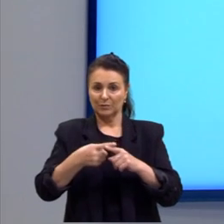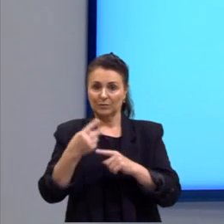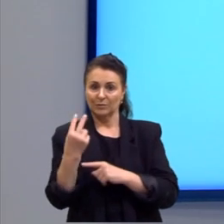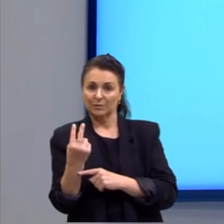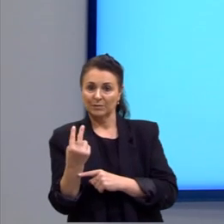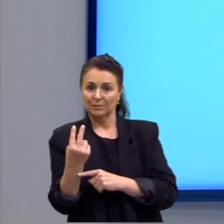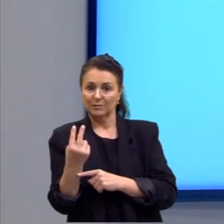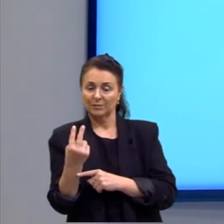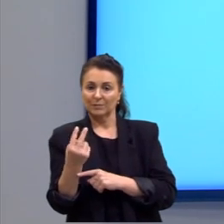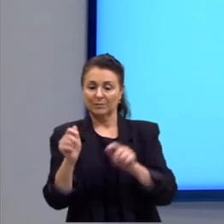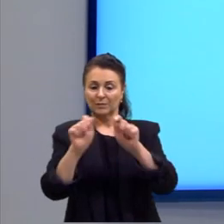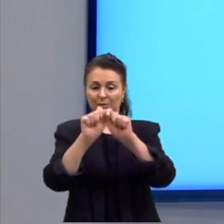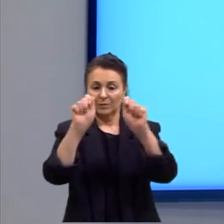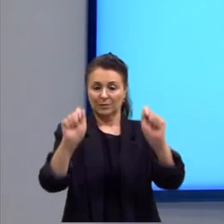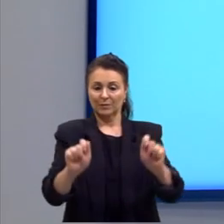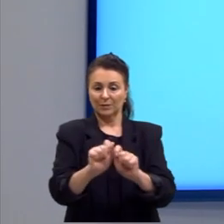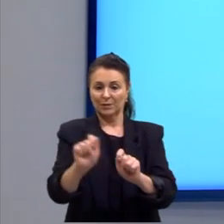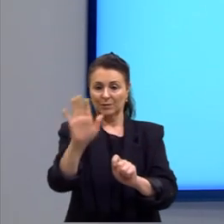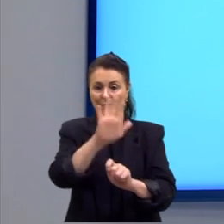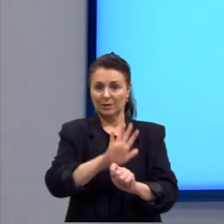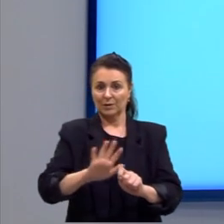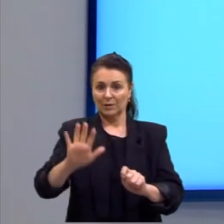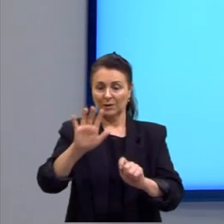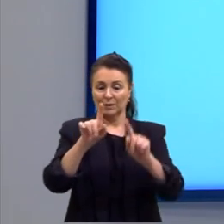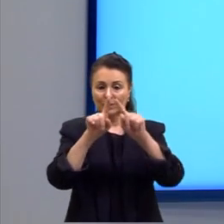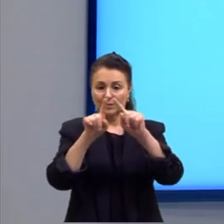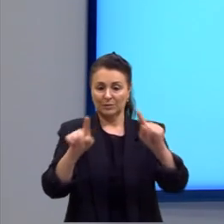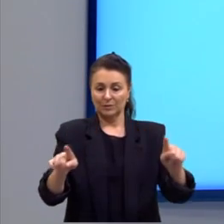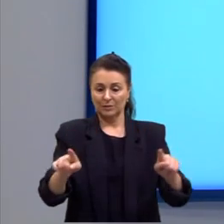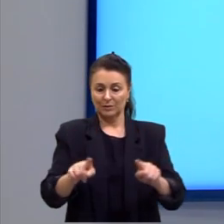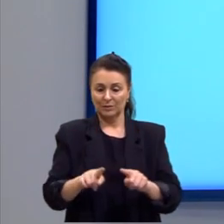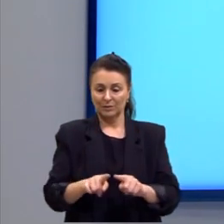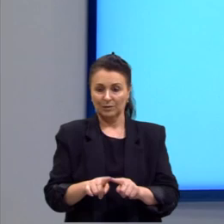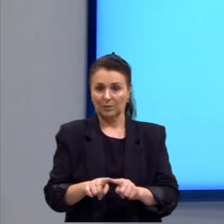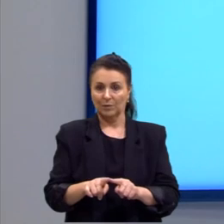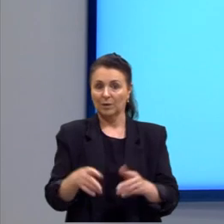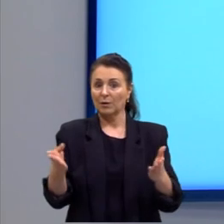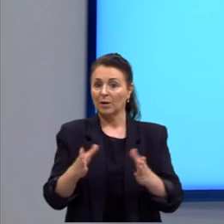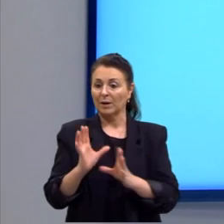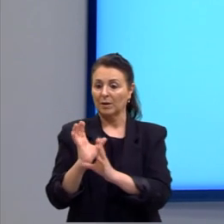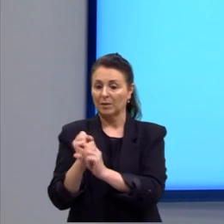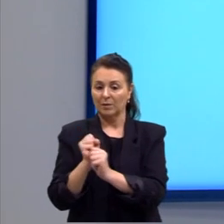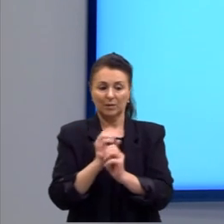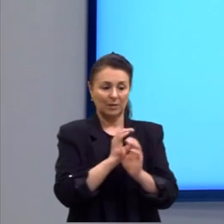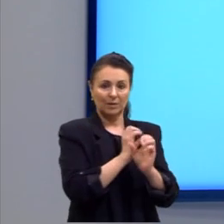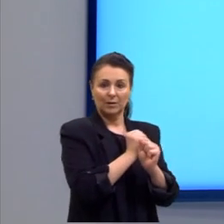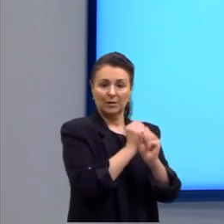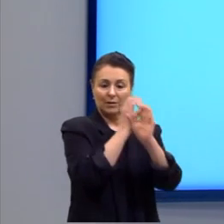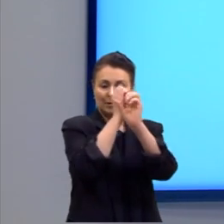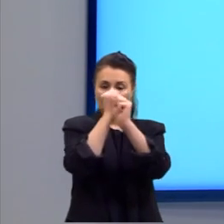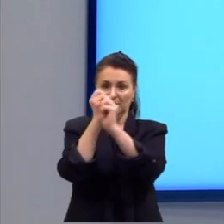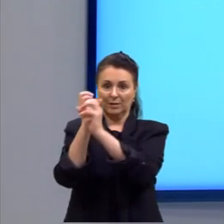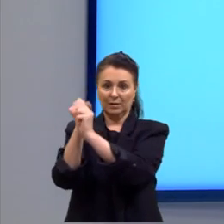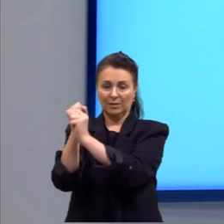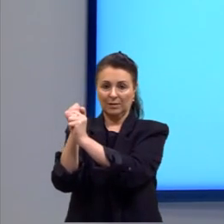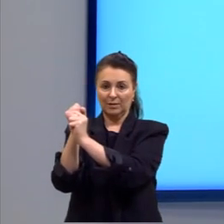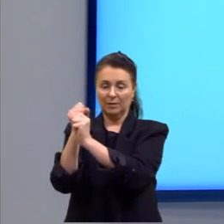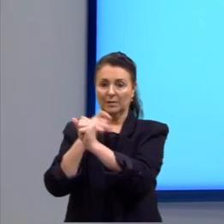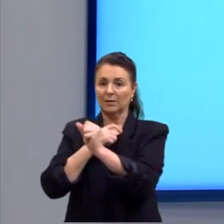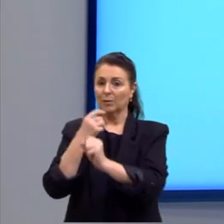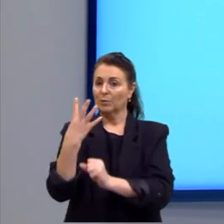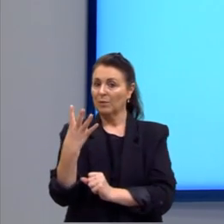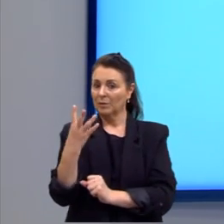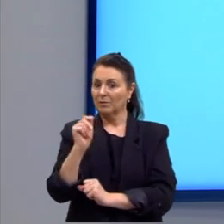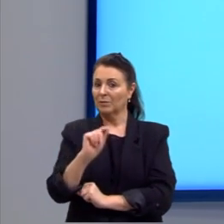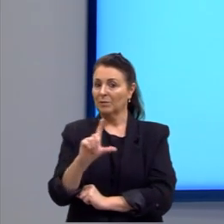essa seria a área de um losango o perímetro aí e leva em consideração a medida do lado e novamente temos